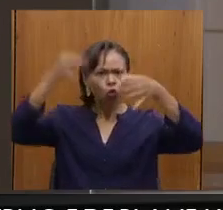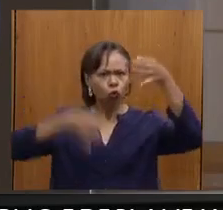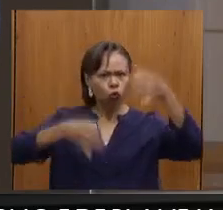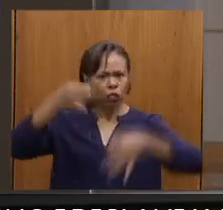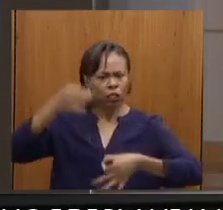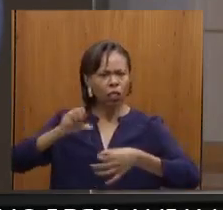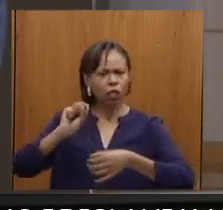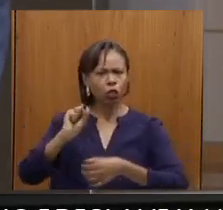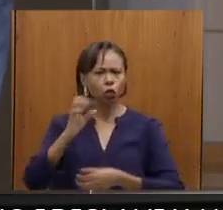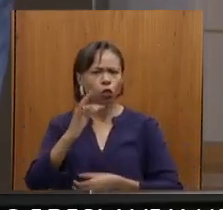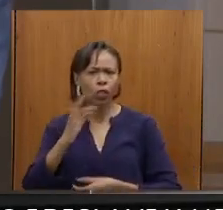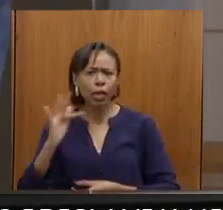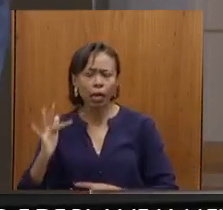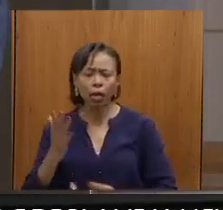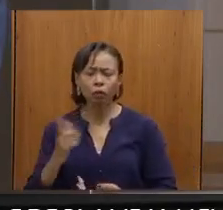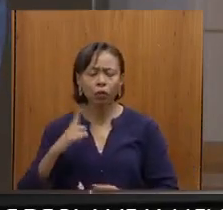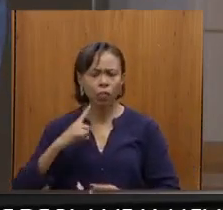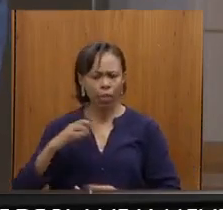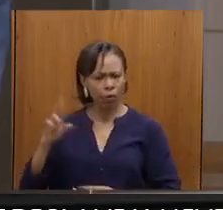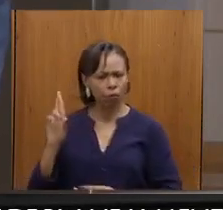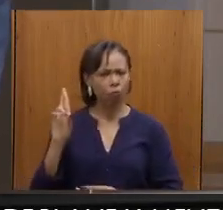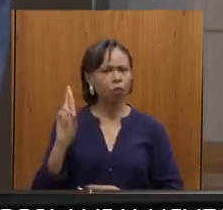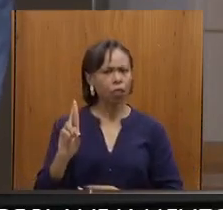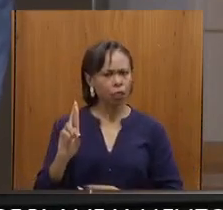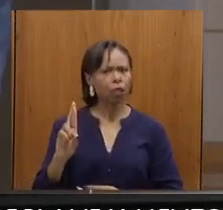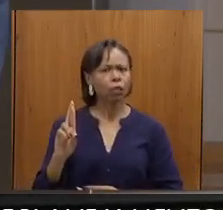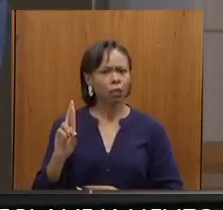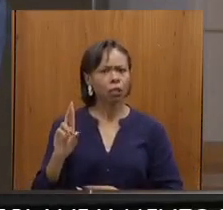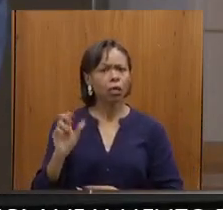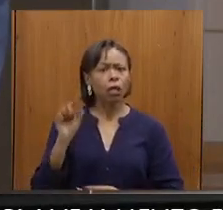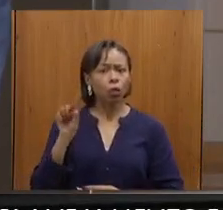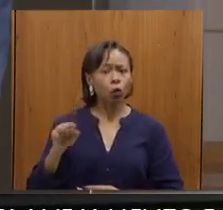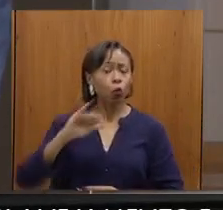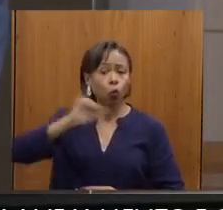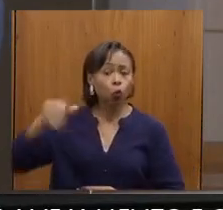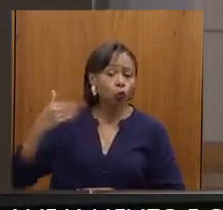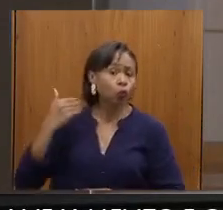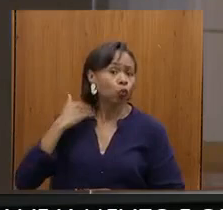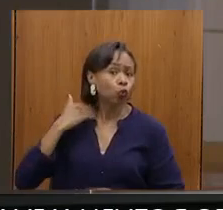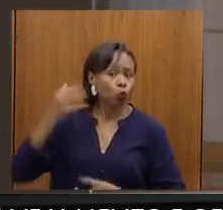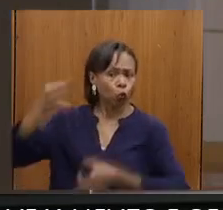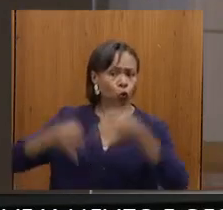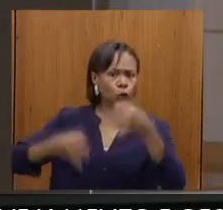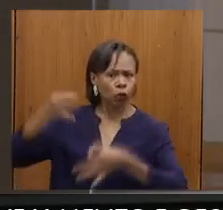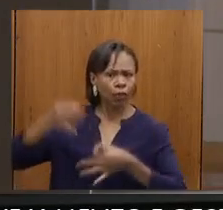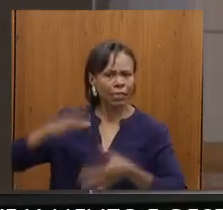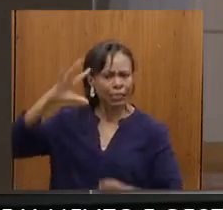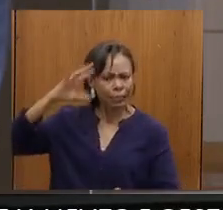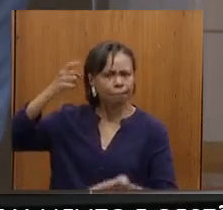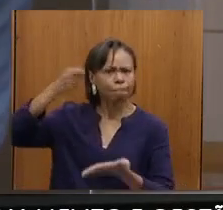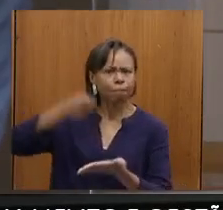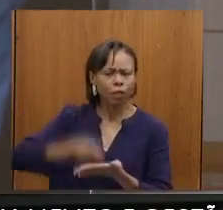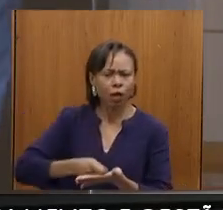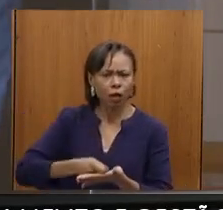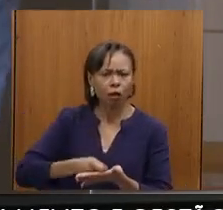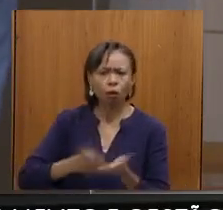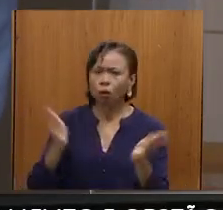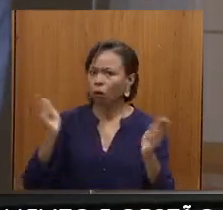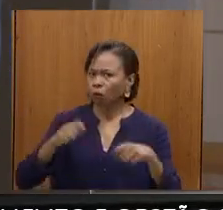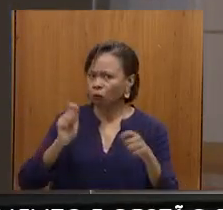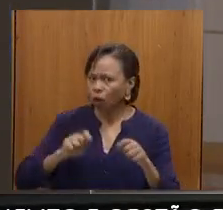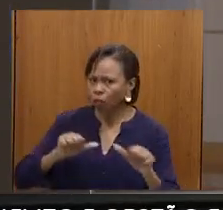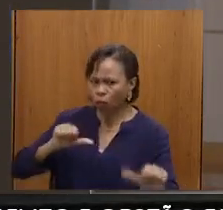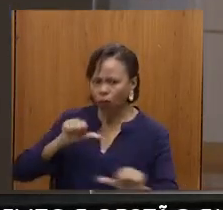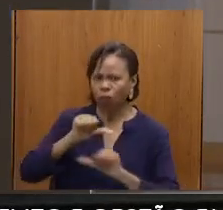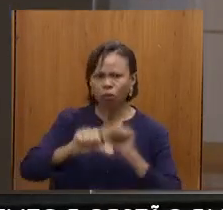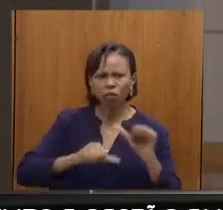que uma decisão de um juiz, do Supremo, vá poder arrebentar 20,